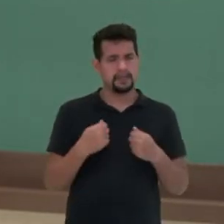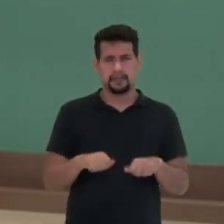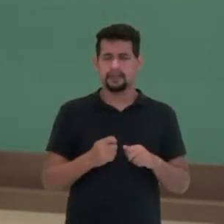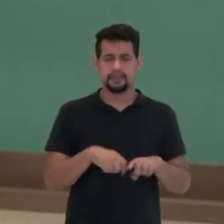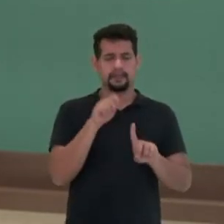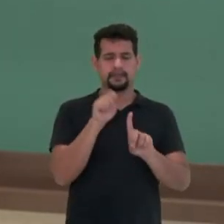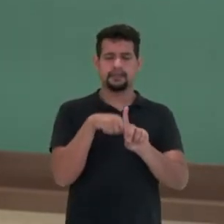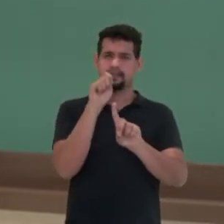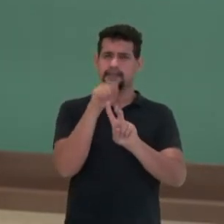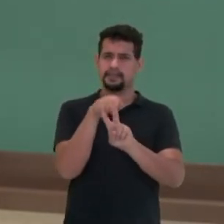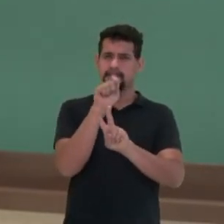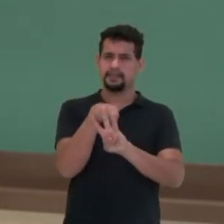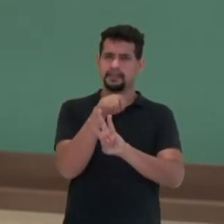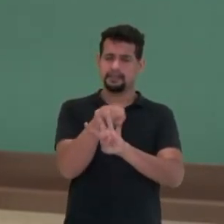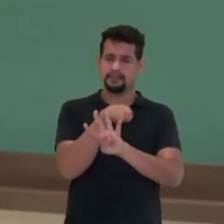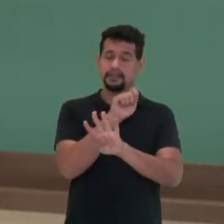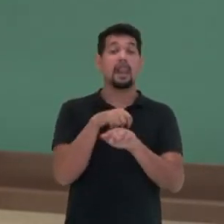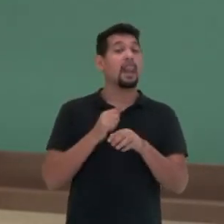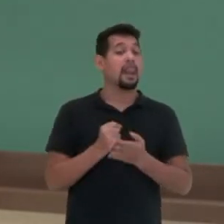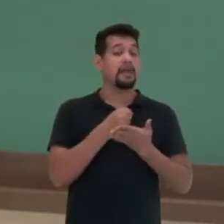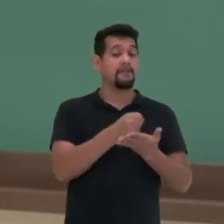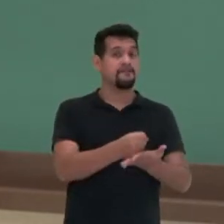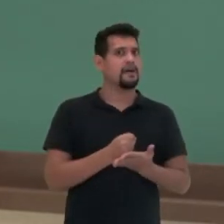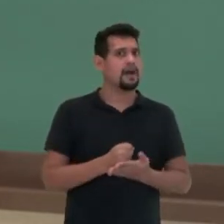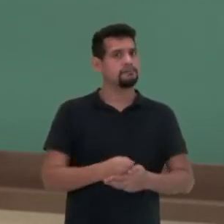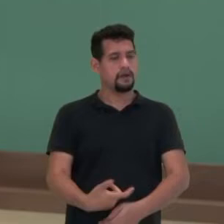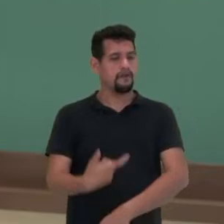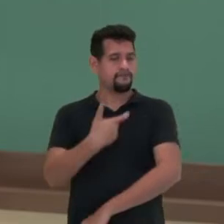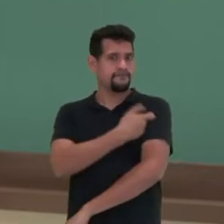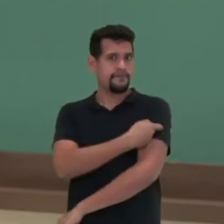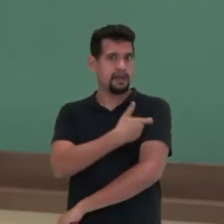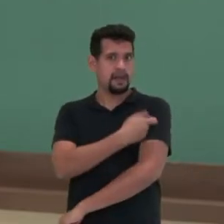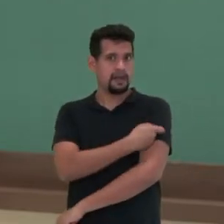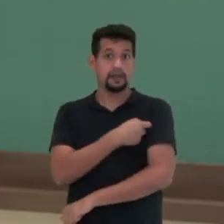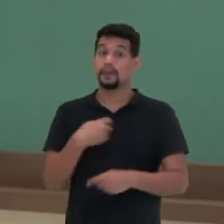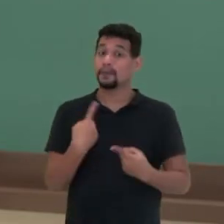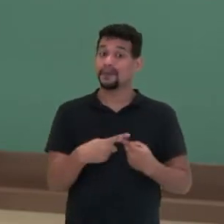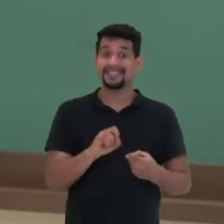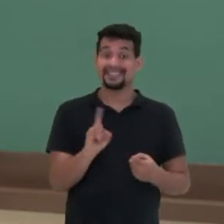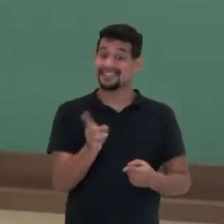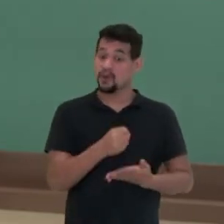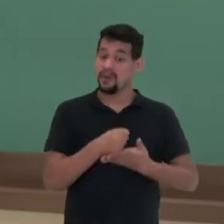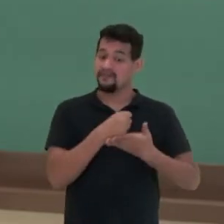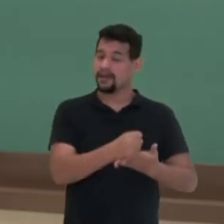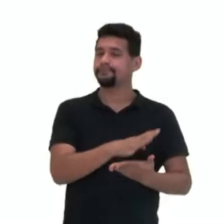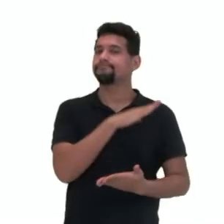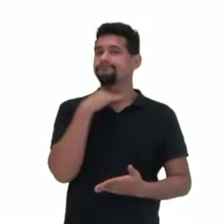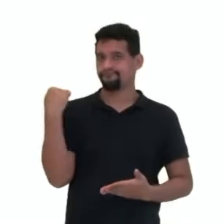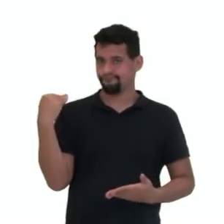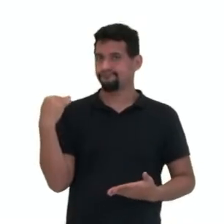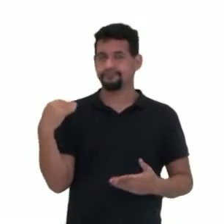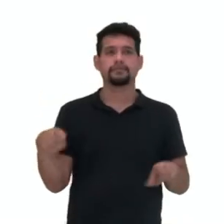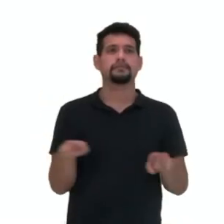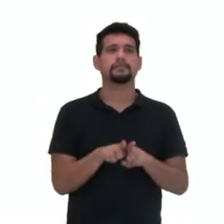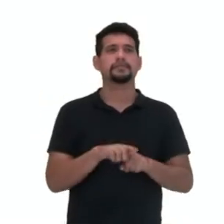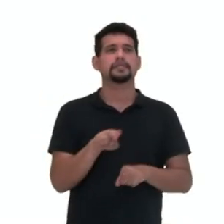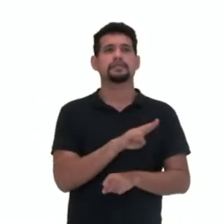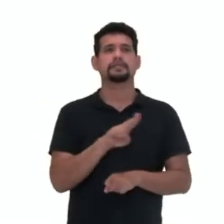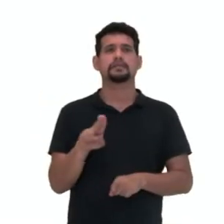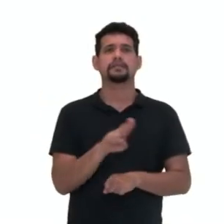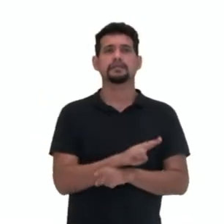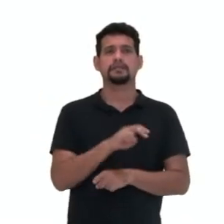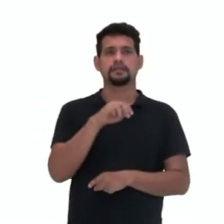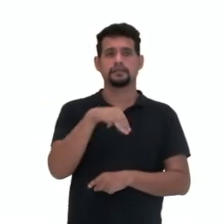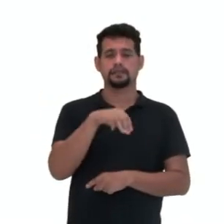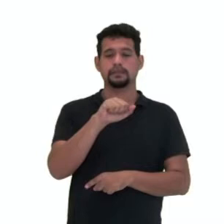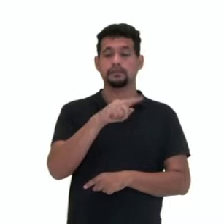de vacinação e a mãe esteja levando a criança para vacinar. Ela pode levar à morte. E tem uma síndrome que é chamada de síndrome de